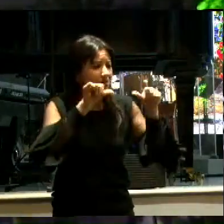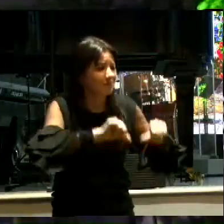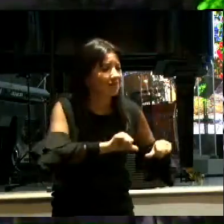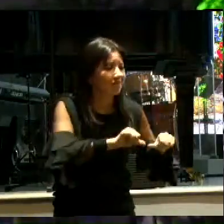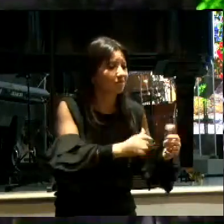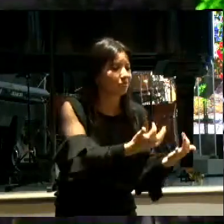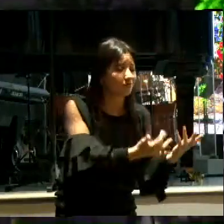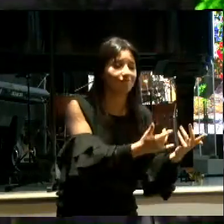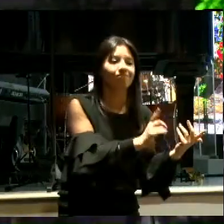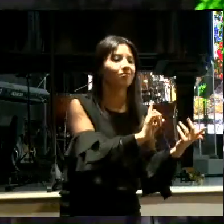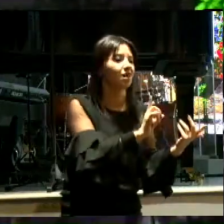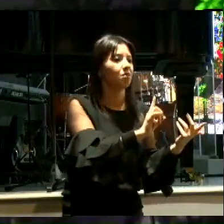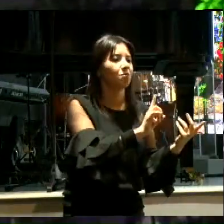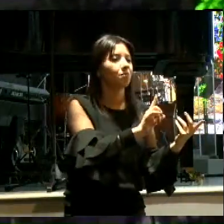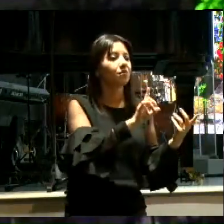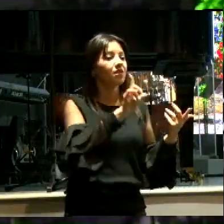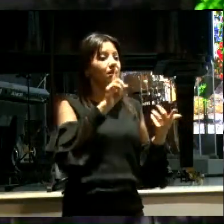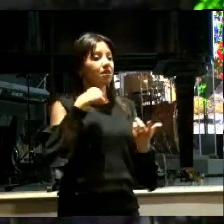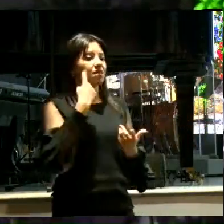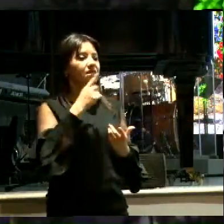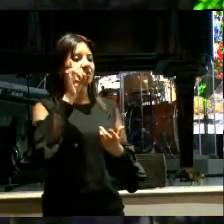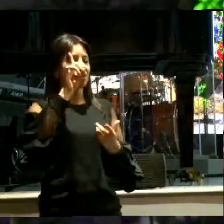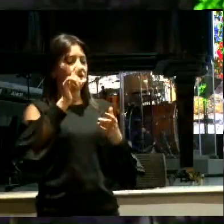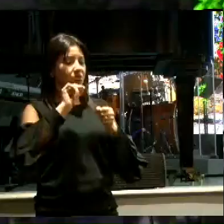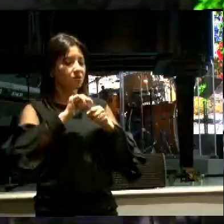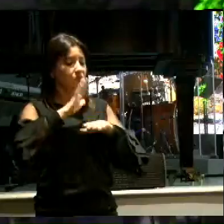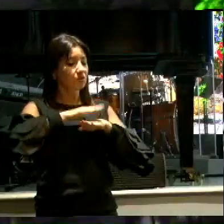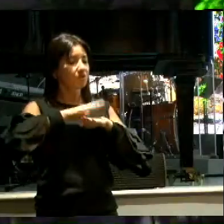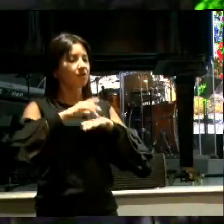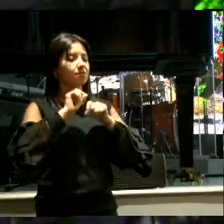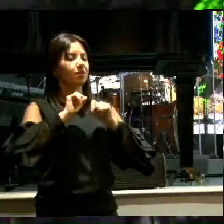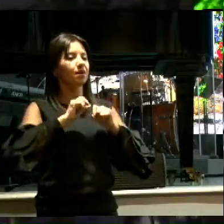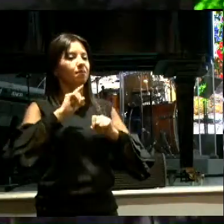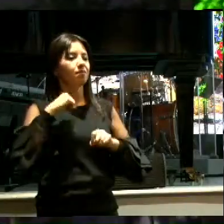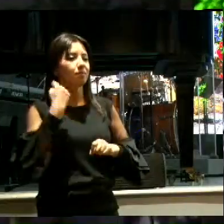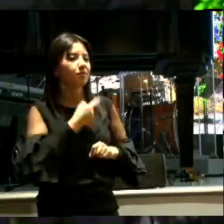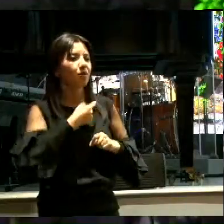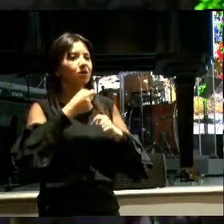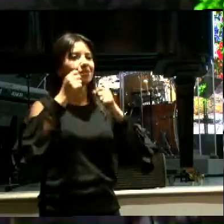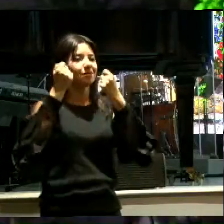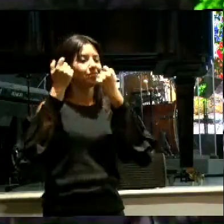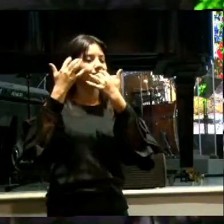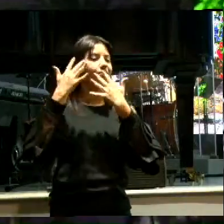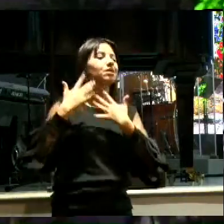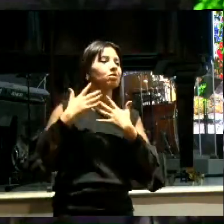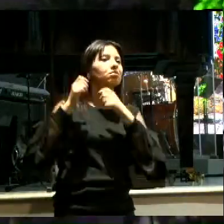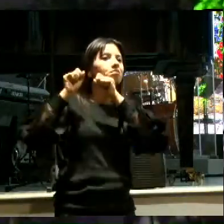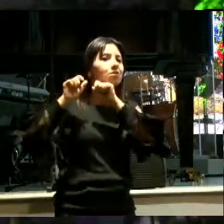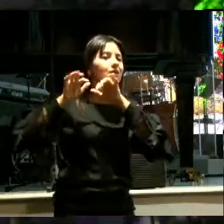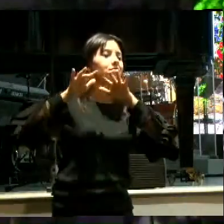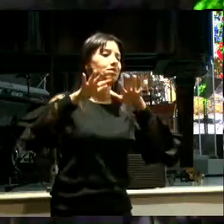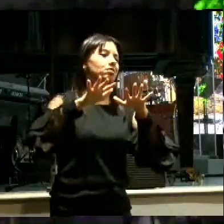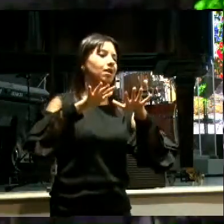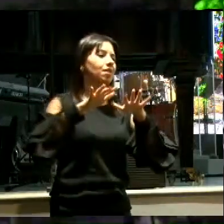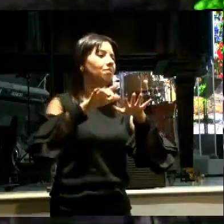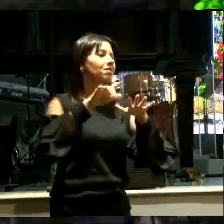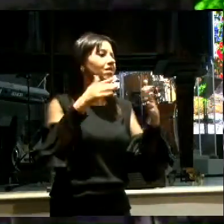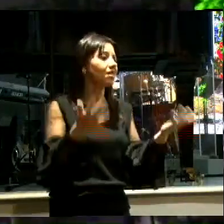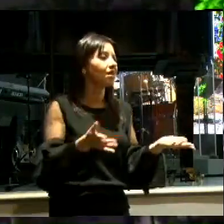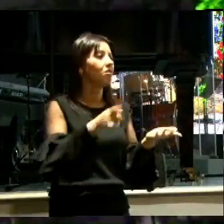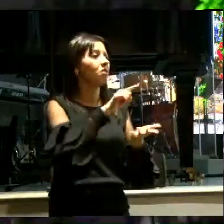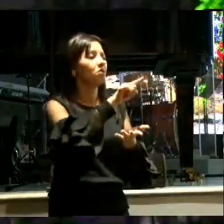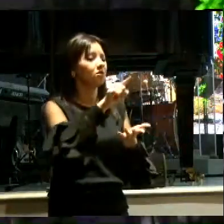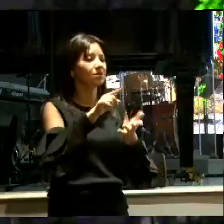Então, nós não sabemos o que vai acontecer amanhã, mas o Senhor sabe. Então libera, libera dessa dor